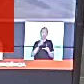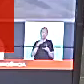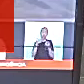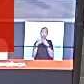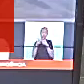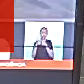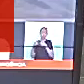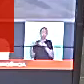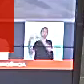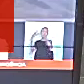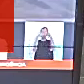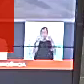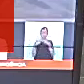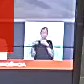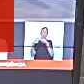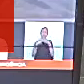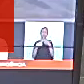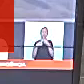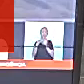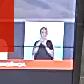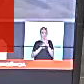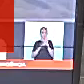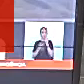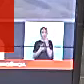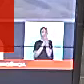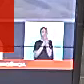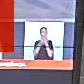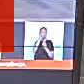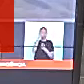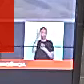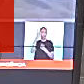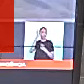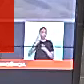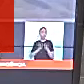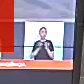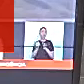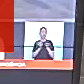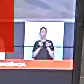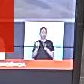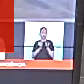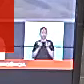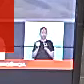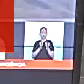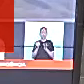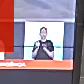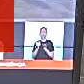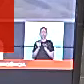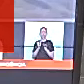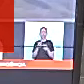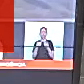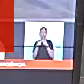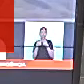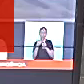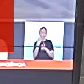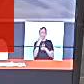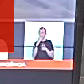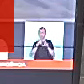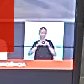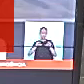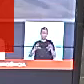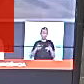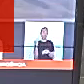intermunicipal para garantir às pessoas com deficiência esse acesso, né, ao transporte, especialmente aquelas